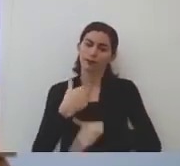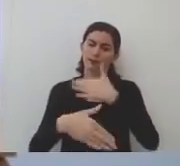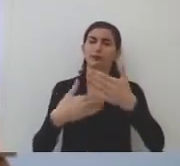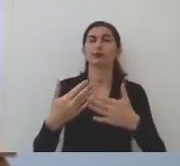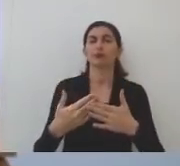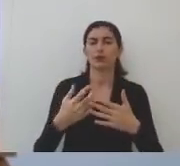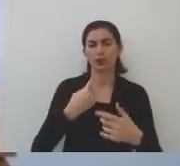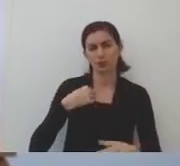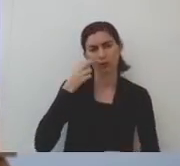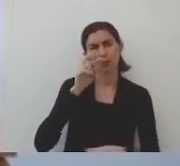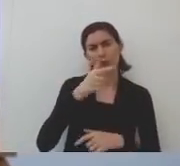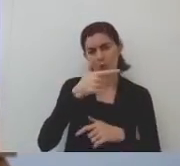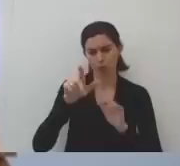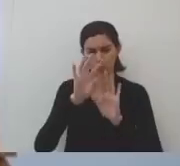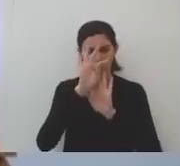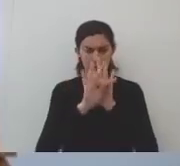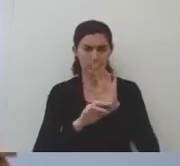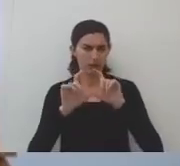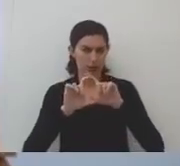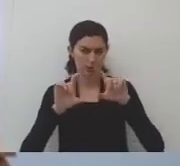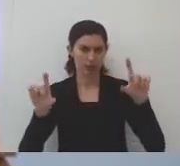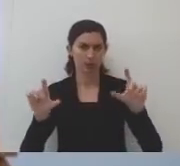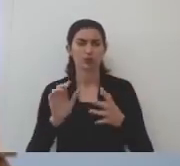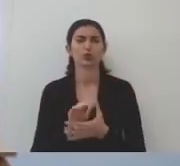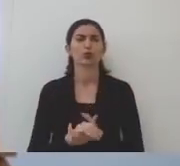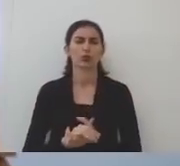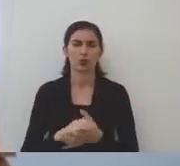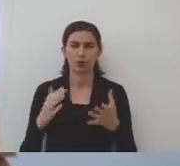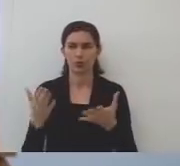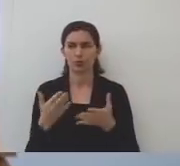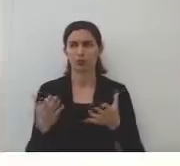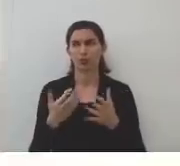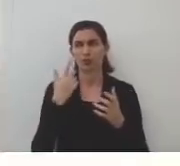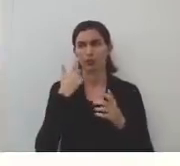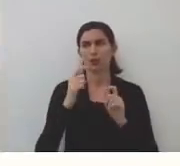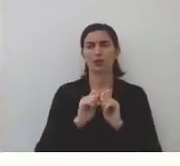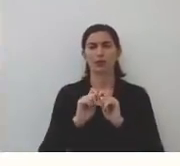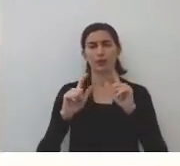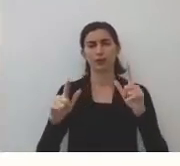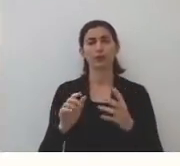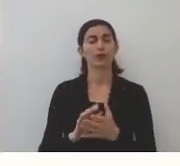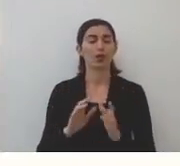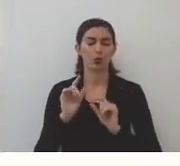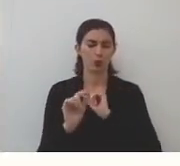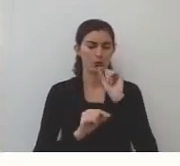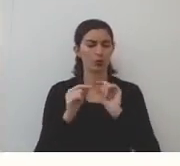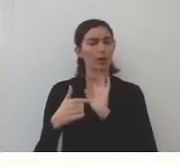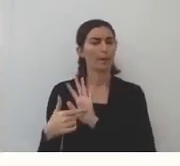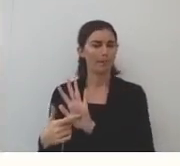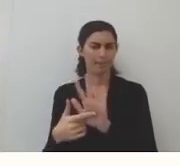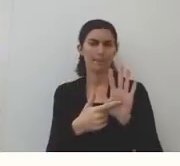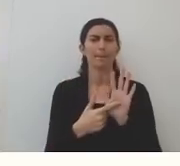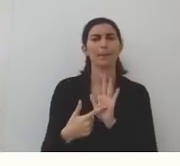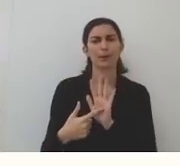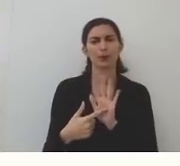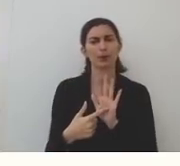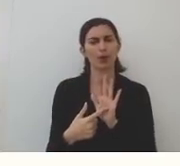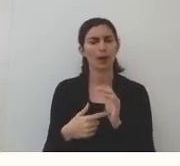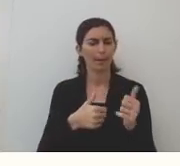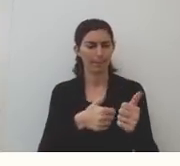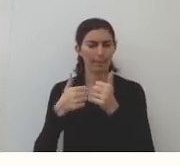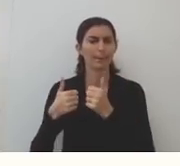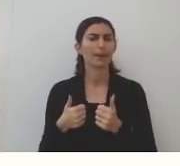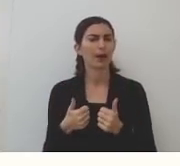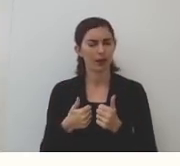A gente vai ver um textinho aqui agora, na tela de vocês, em que a gente apresenta muito